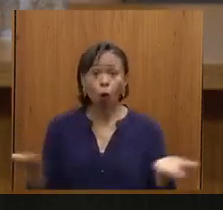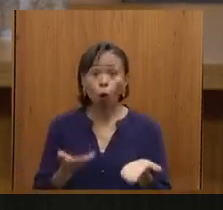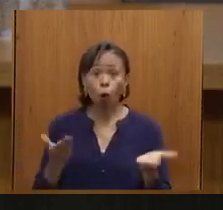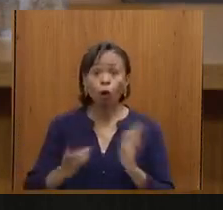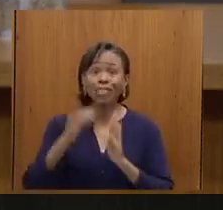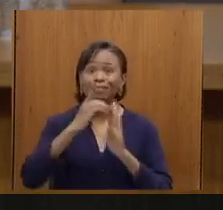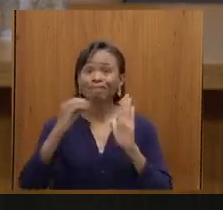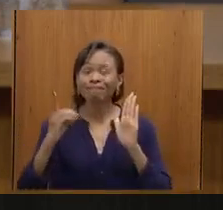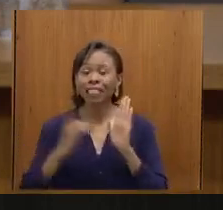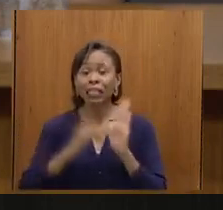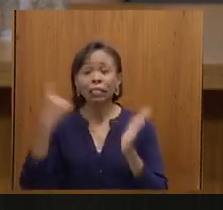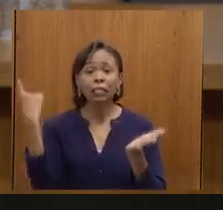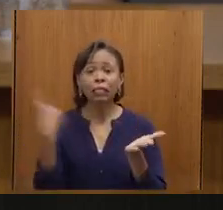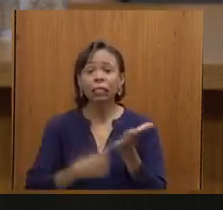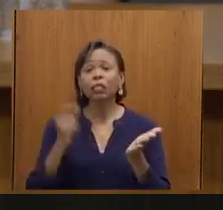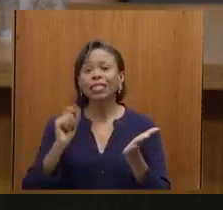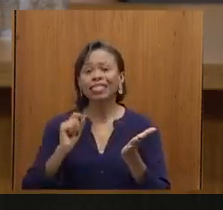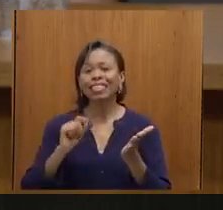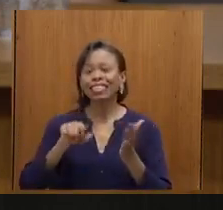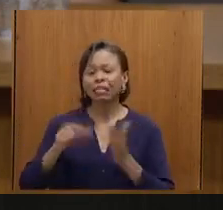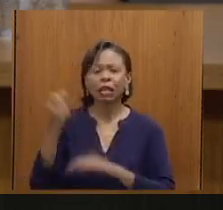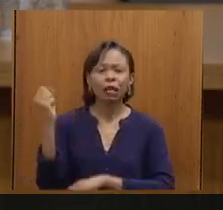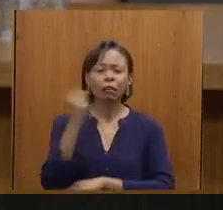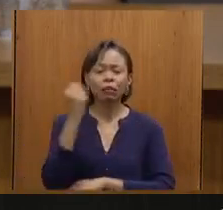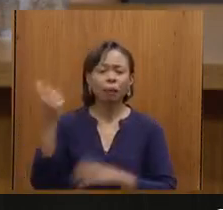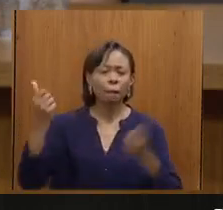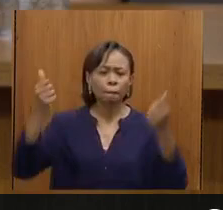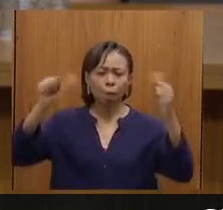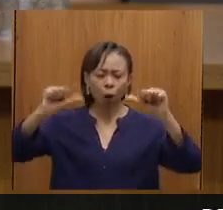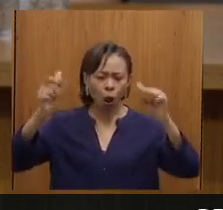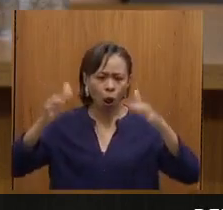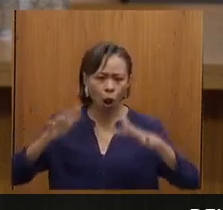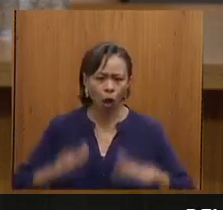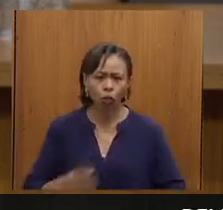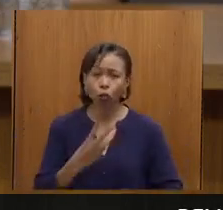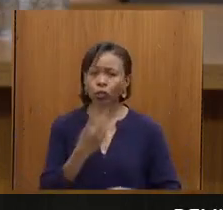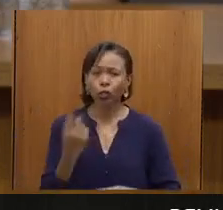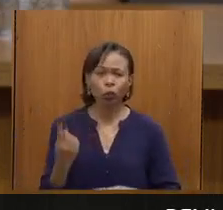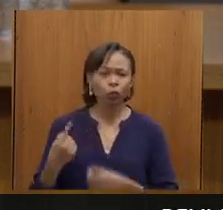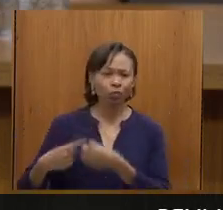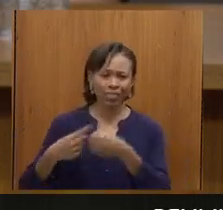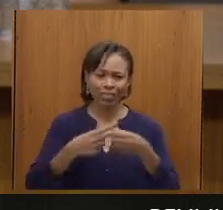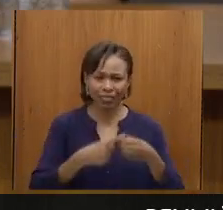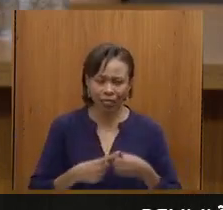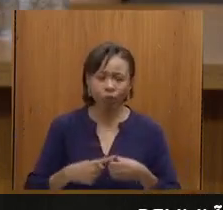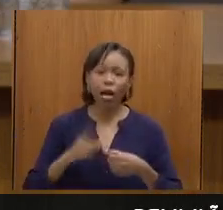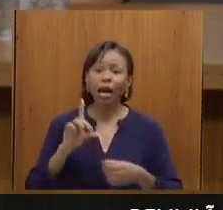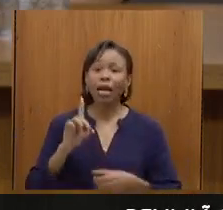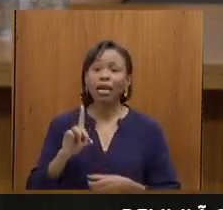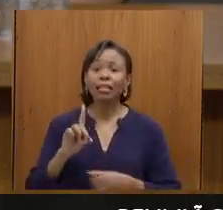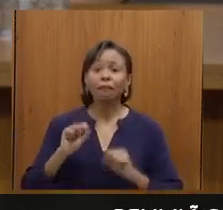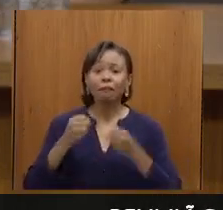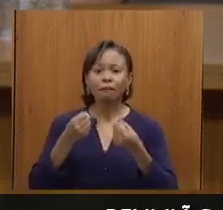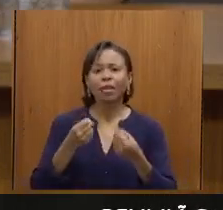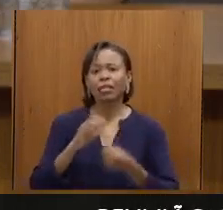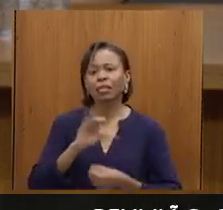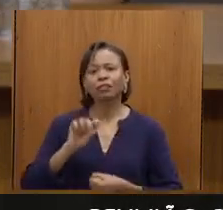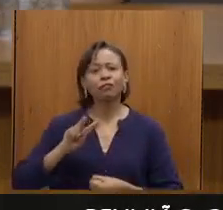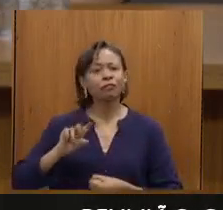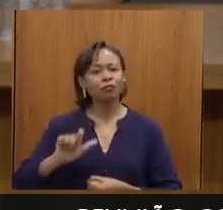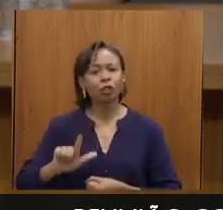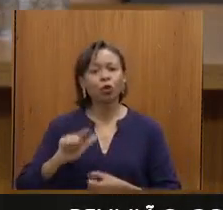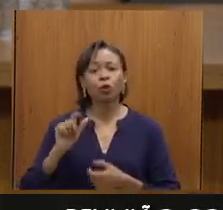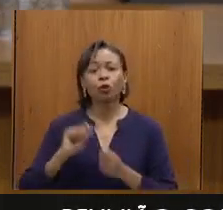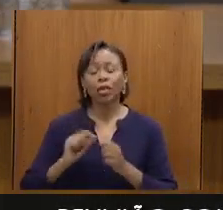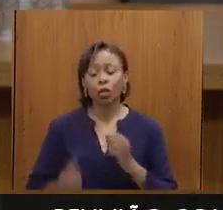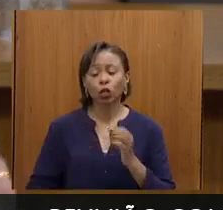emergência pela Defesa Civil para os 31 municípios. A Defesa Civil estabeleceu uma força-tarefa que está sendo